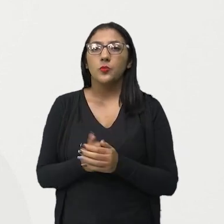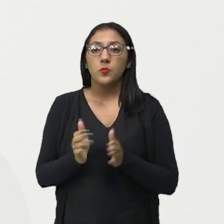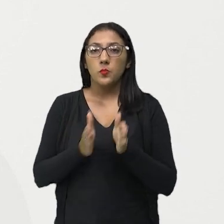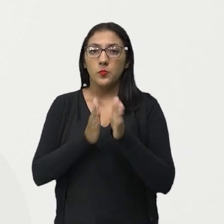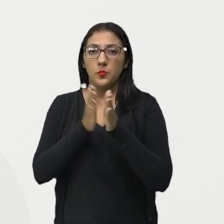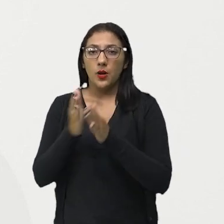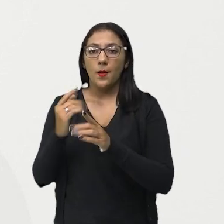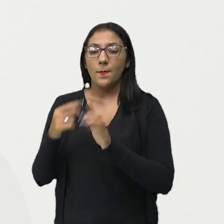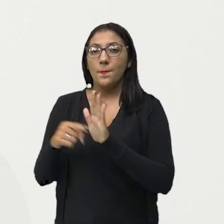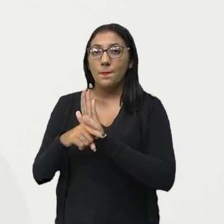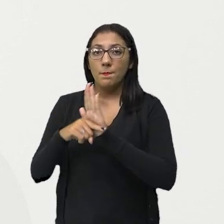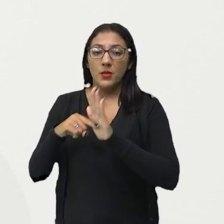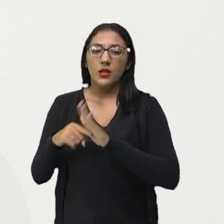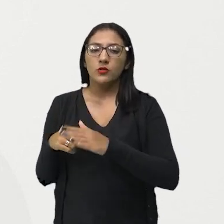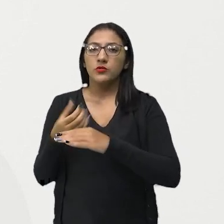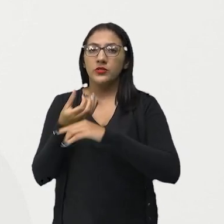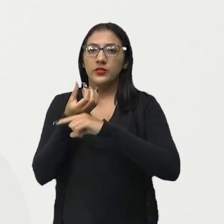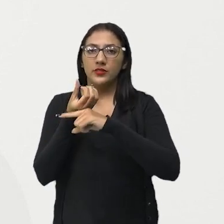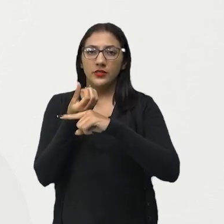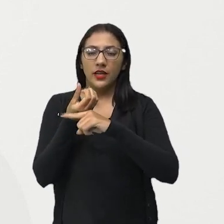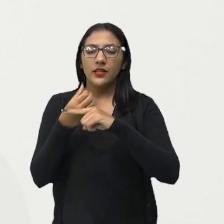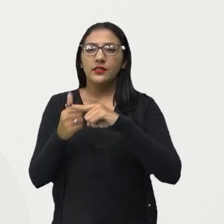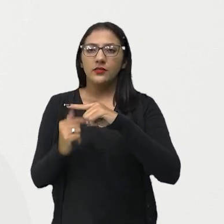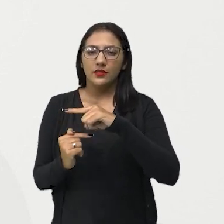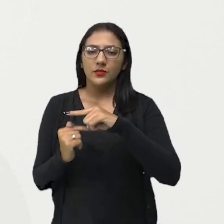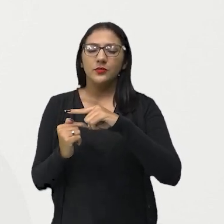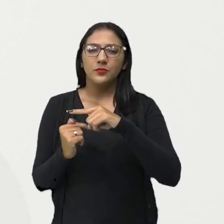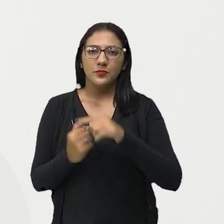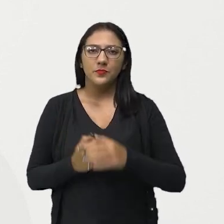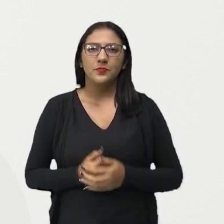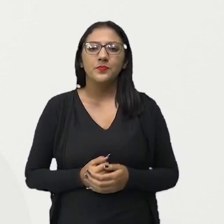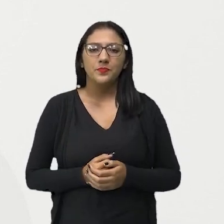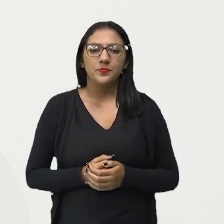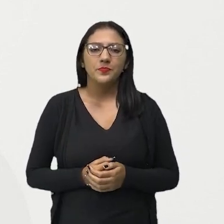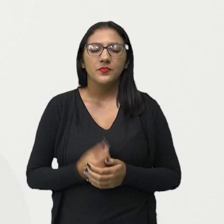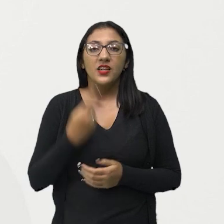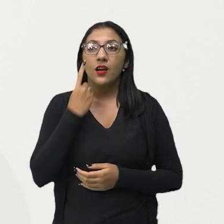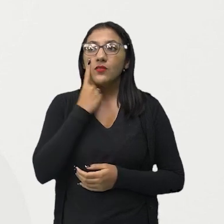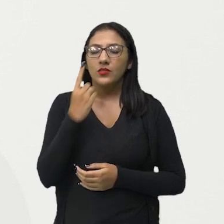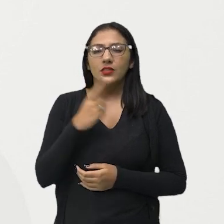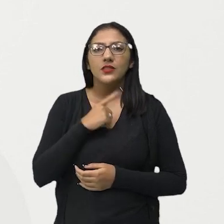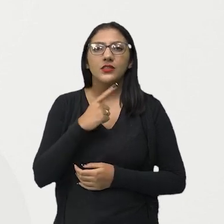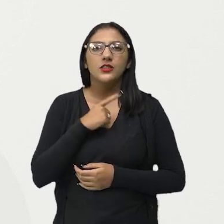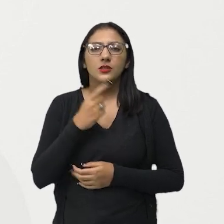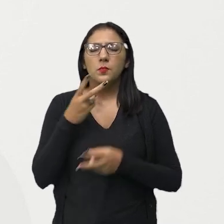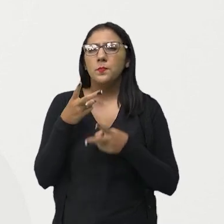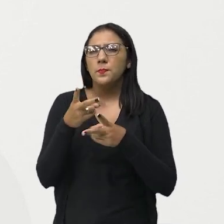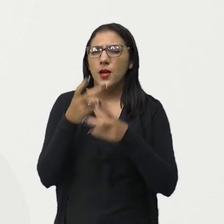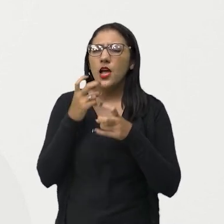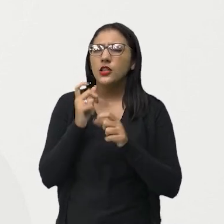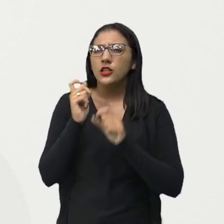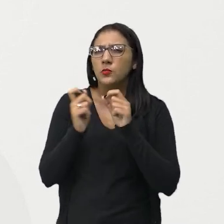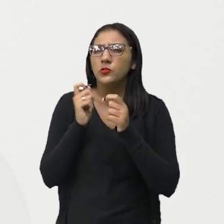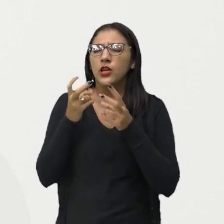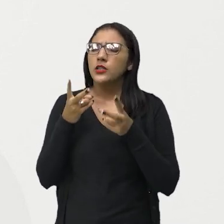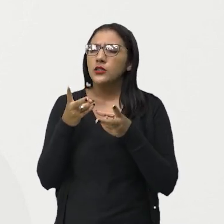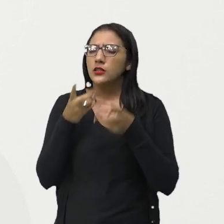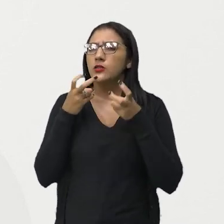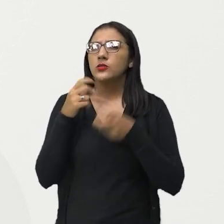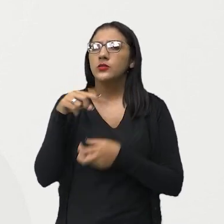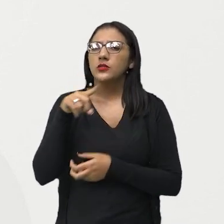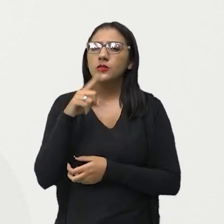fração 6/7, ok? Então, olha só, nós temos aqui,